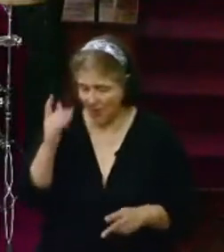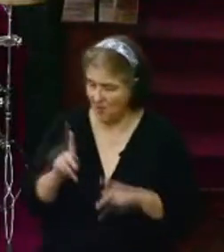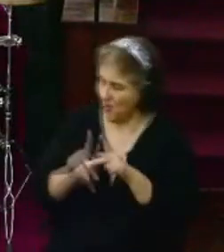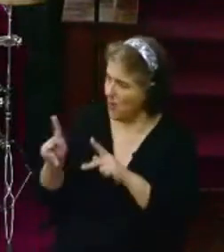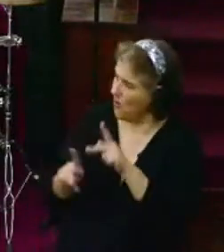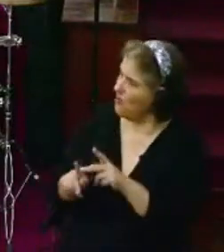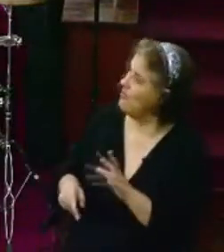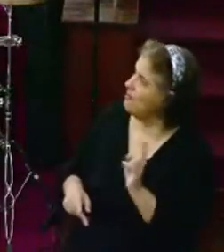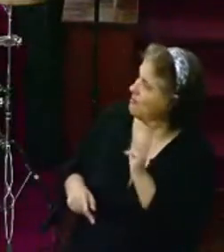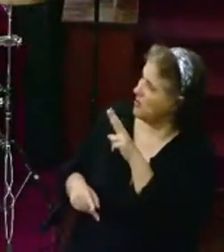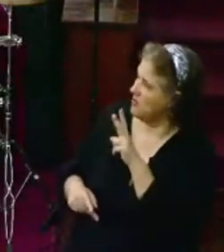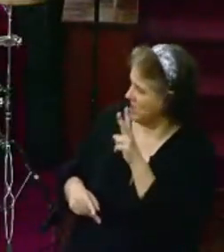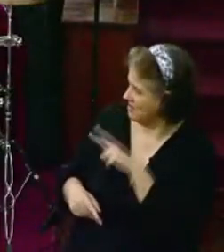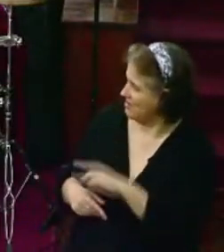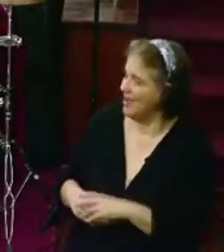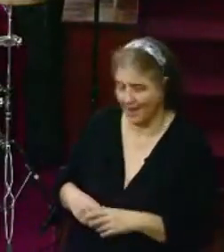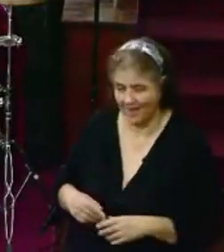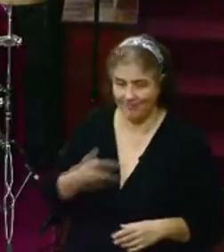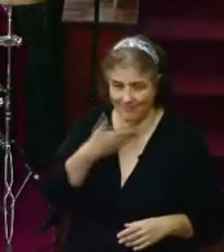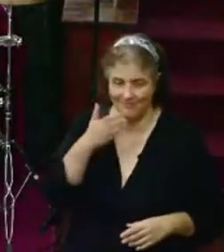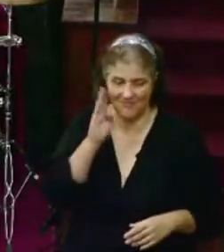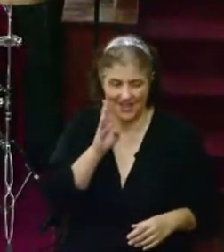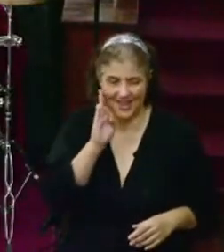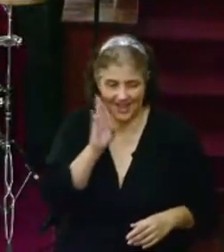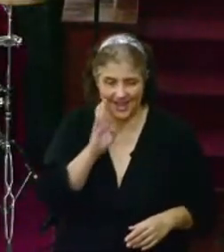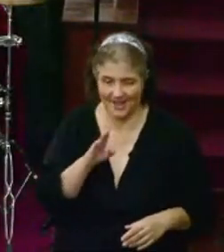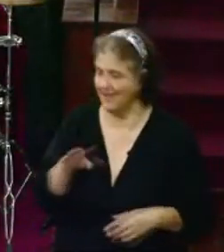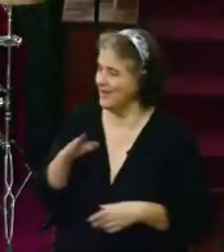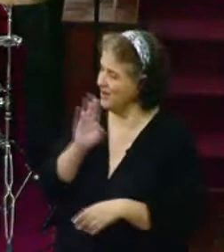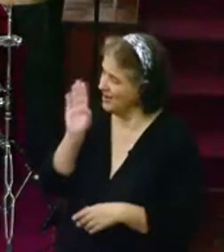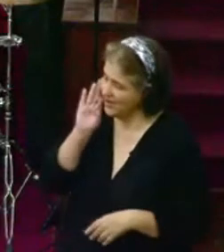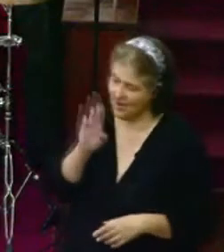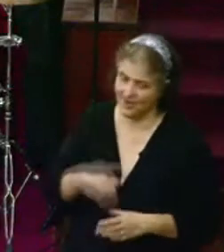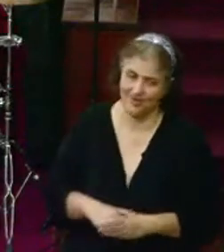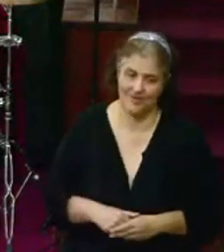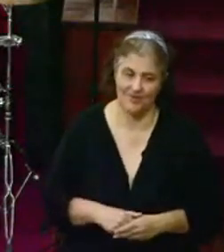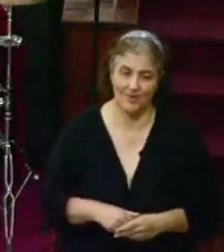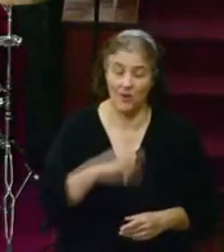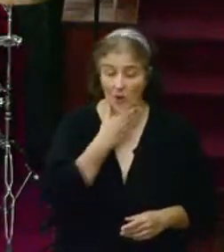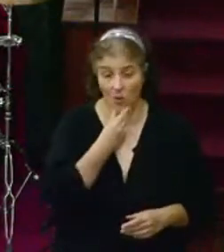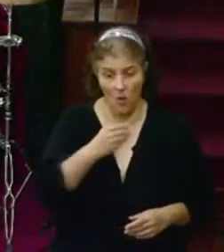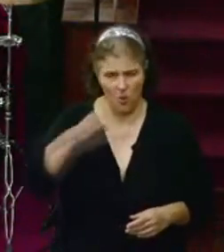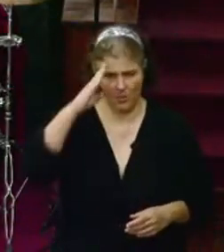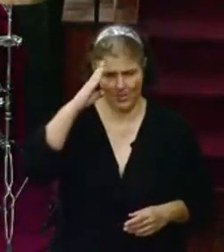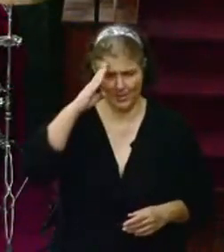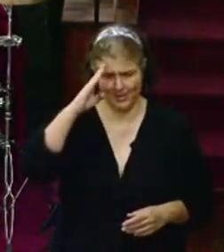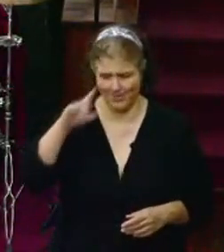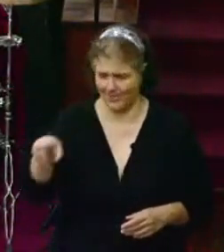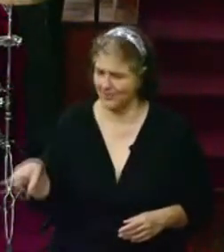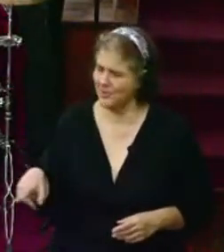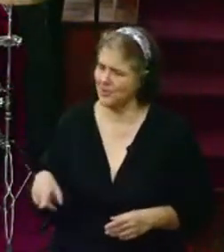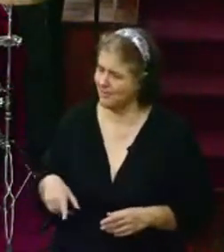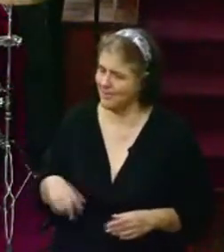ocupava, e certamente em momentos difíceis ele tinha que exercer a sua autoridade, ele era um centurião simpático ao